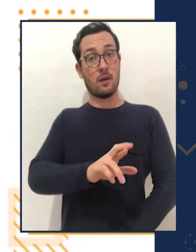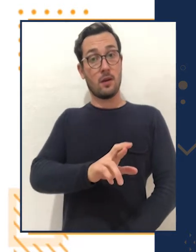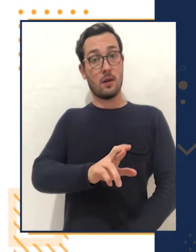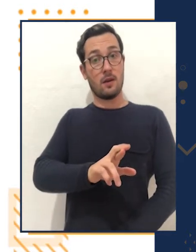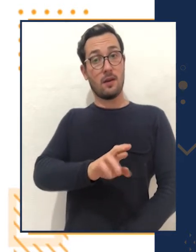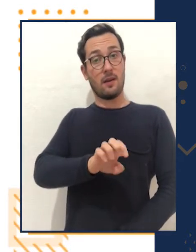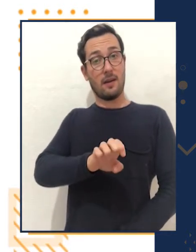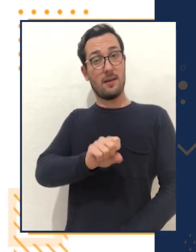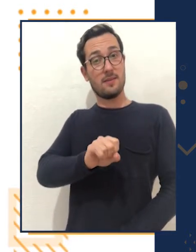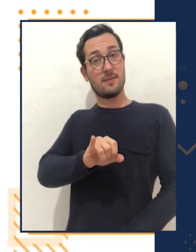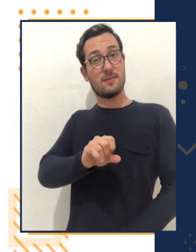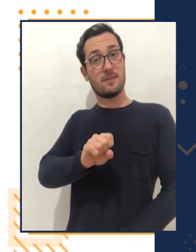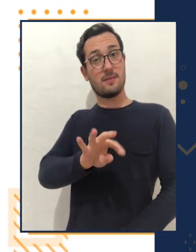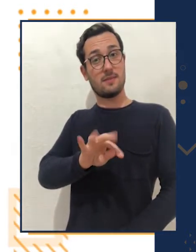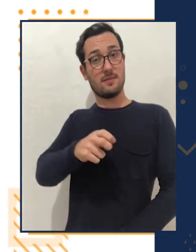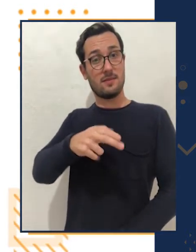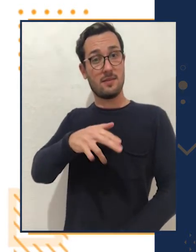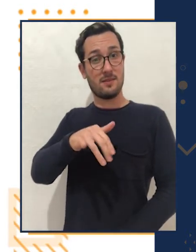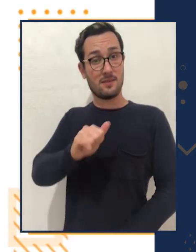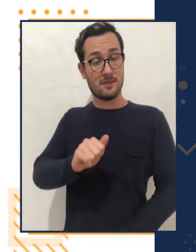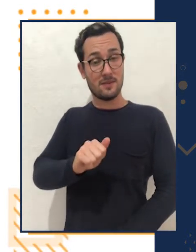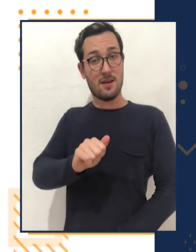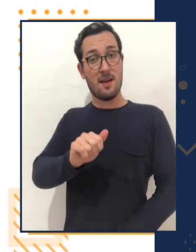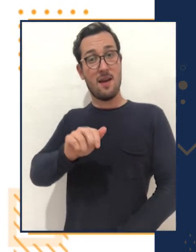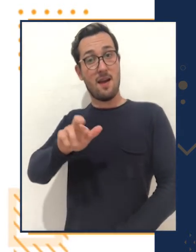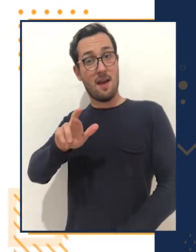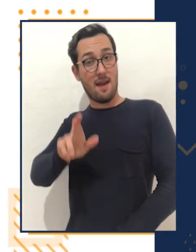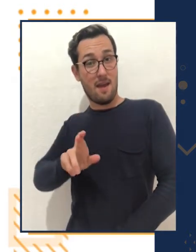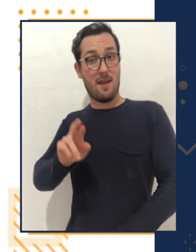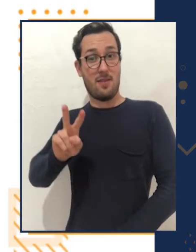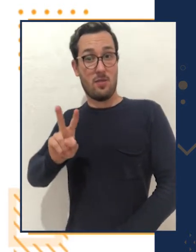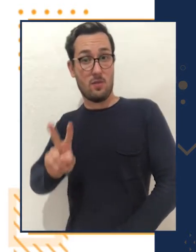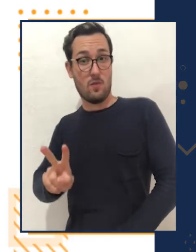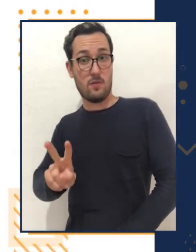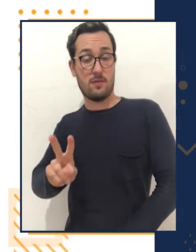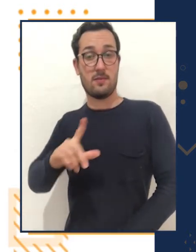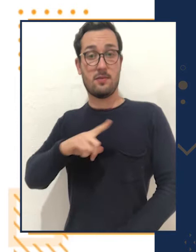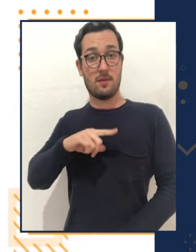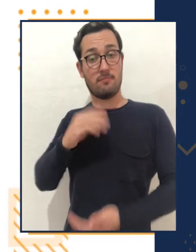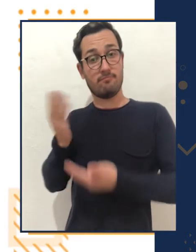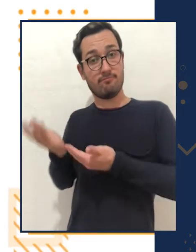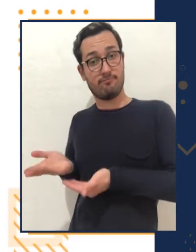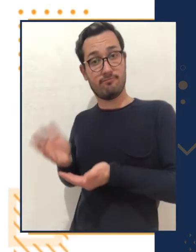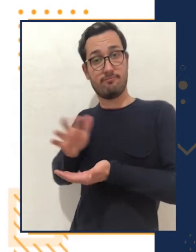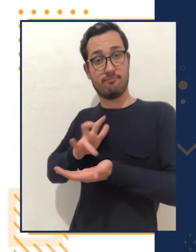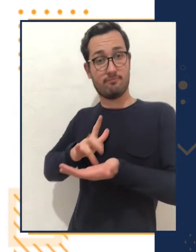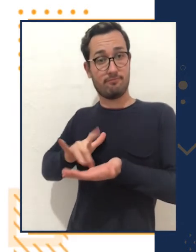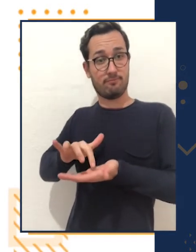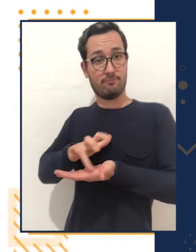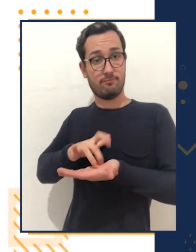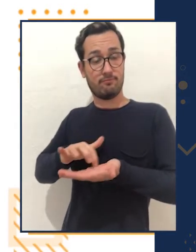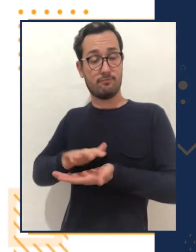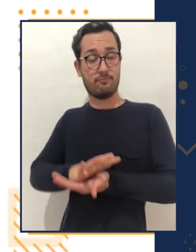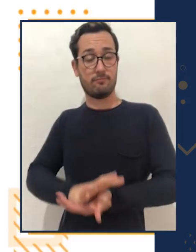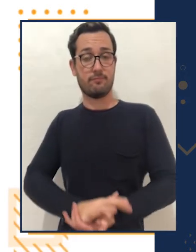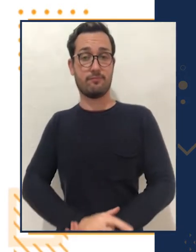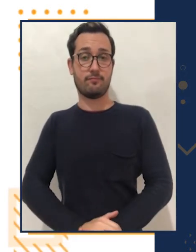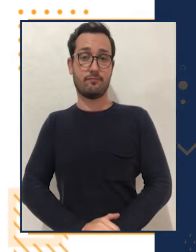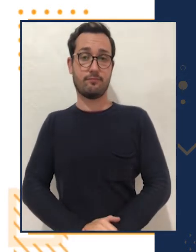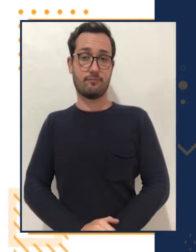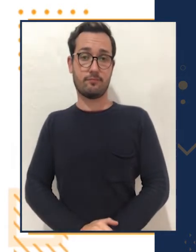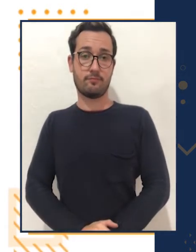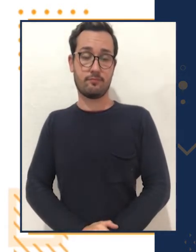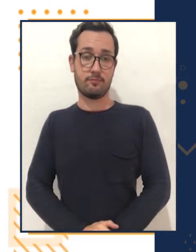vezes a resistência equivalente dividido por R1 vai nos dar a corrente que passa pelo resistor R1. E